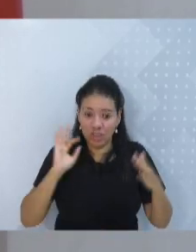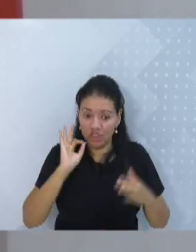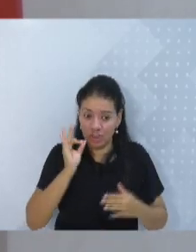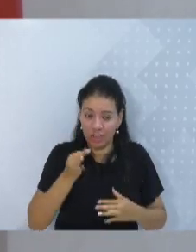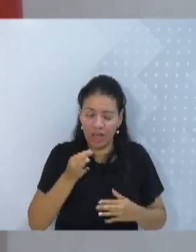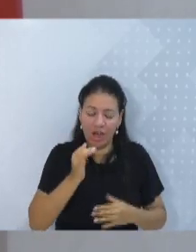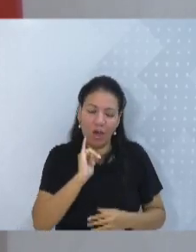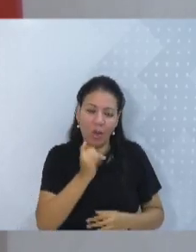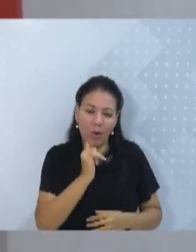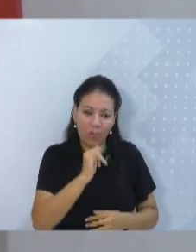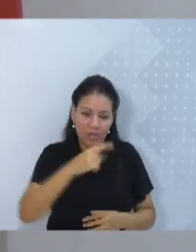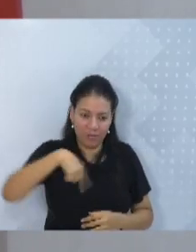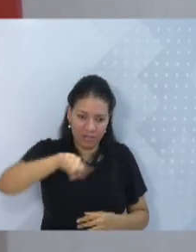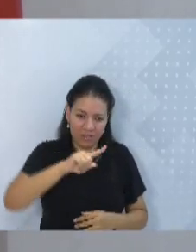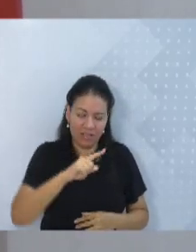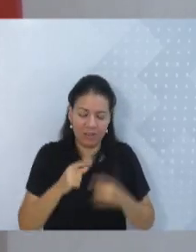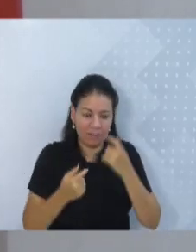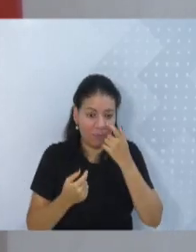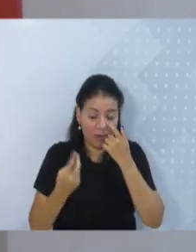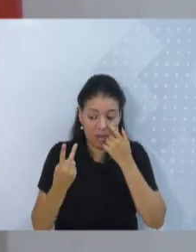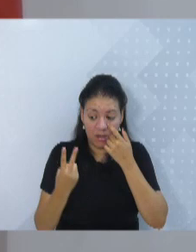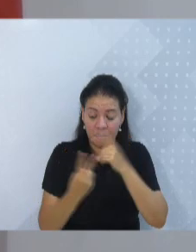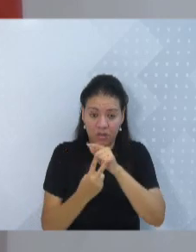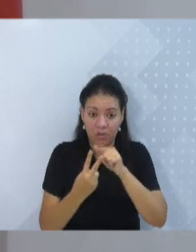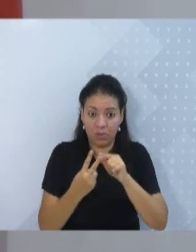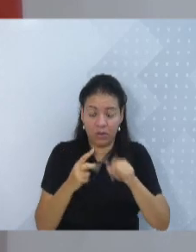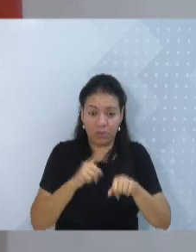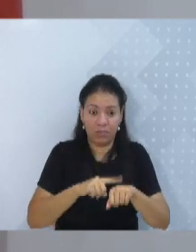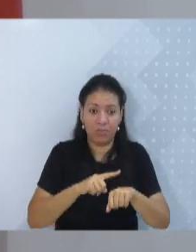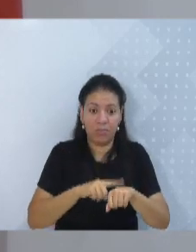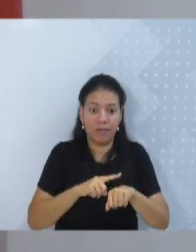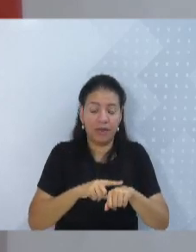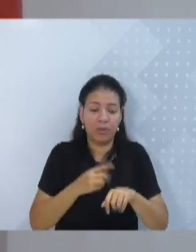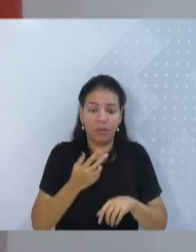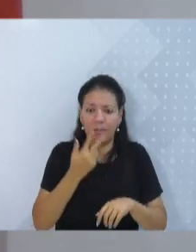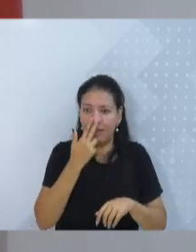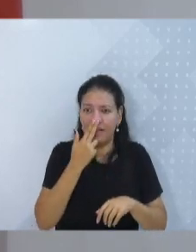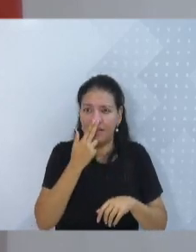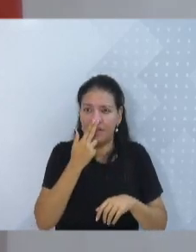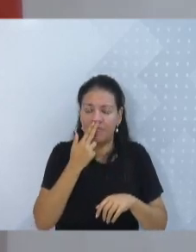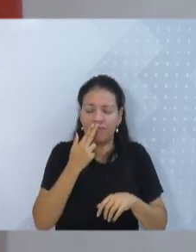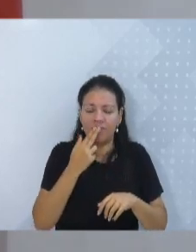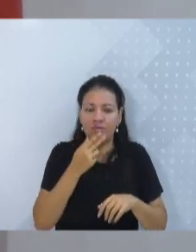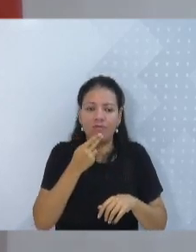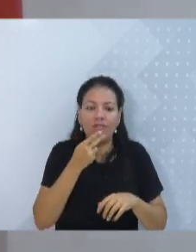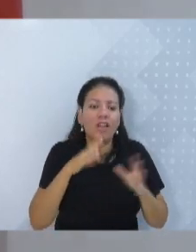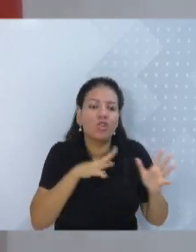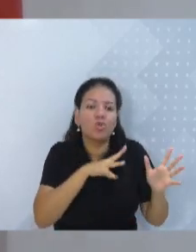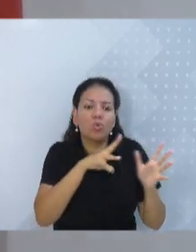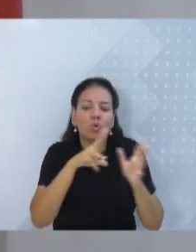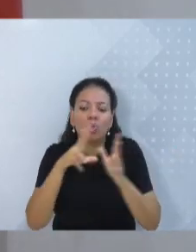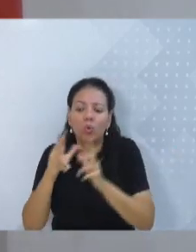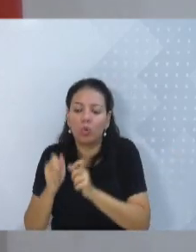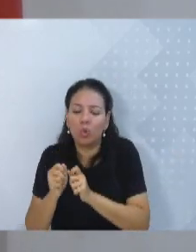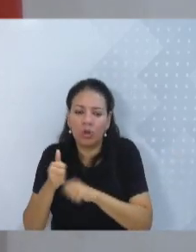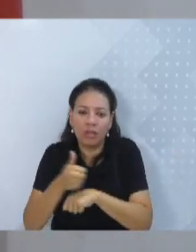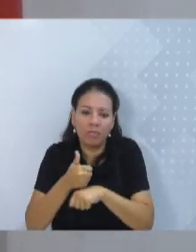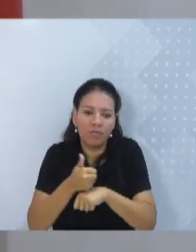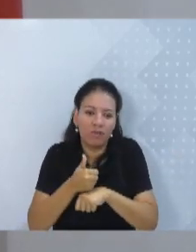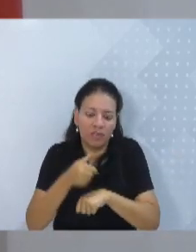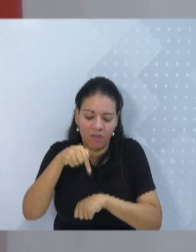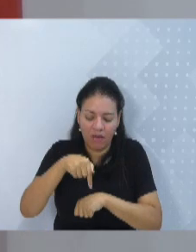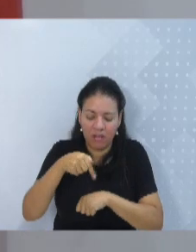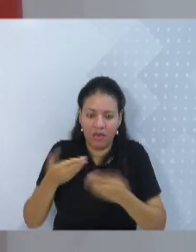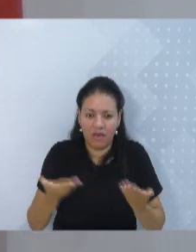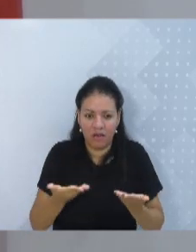contei a vocês apenas dois momentos que não define toda a carreira que a Tamara está tendo até aqui